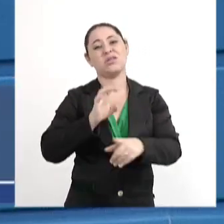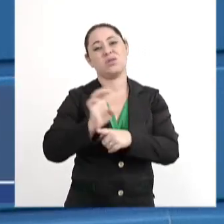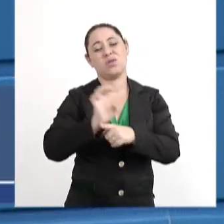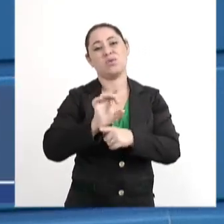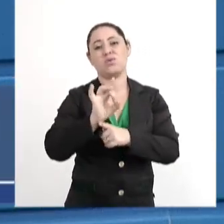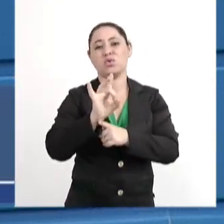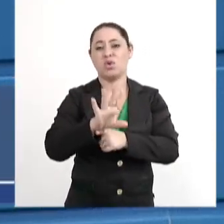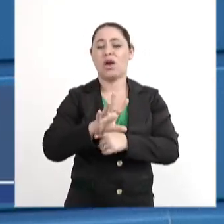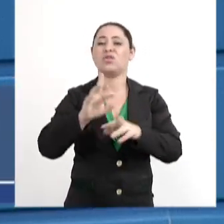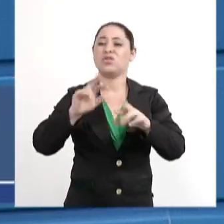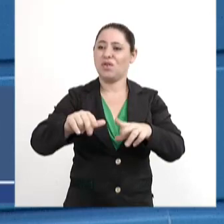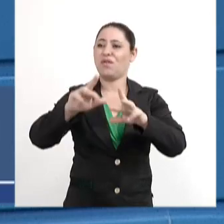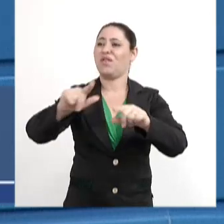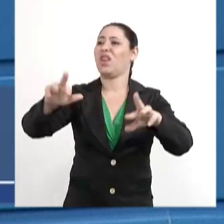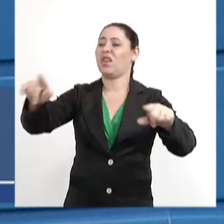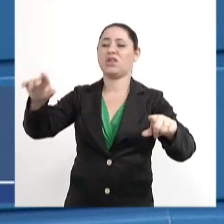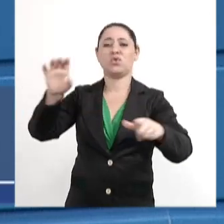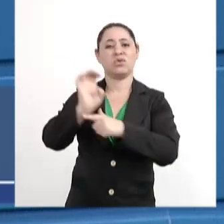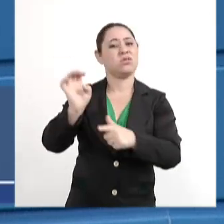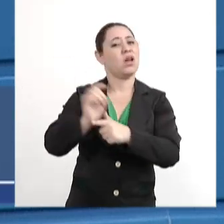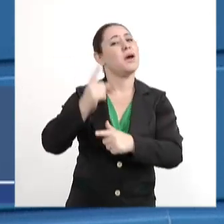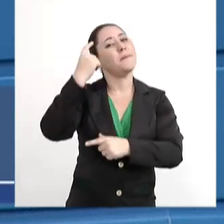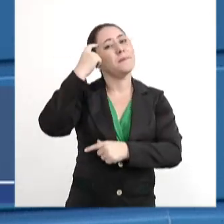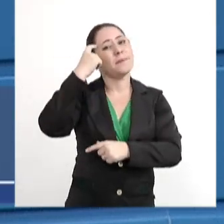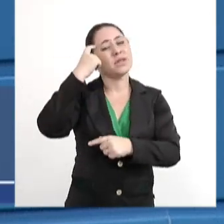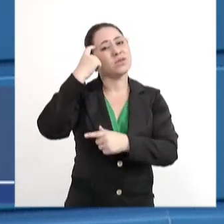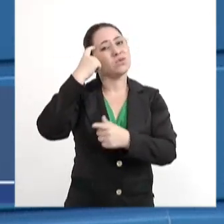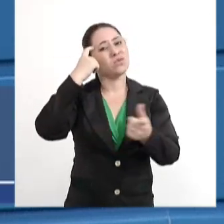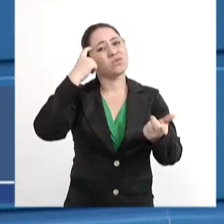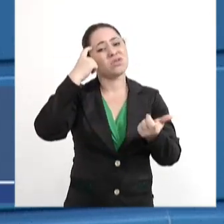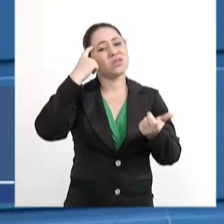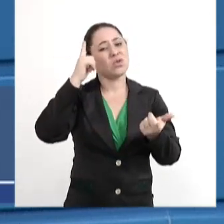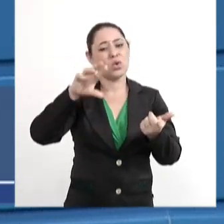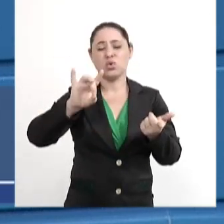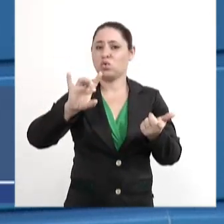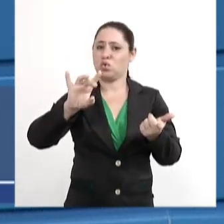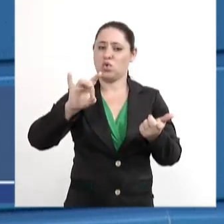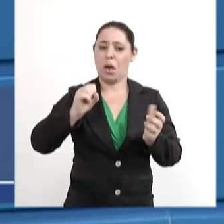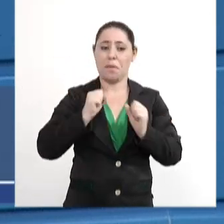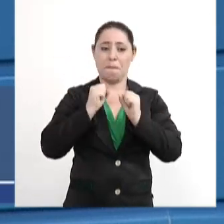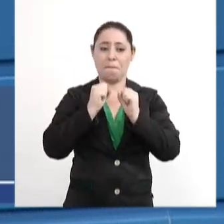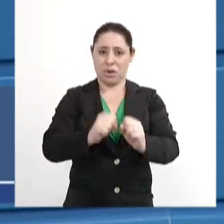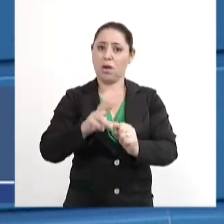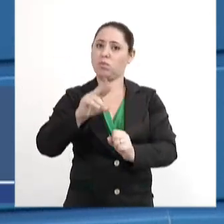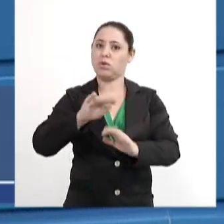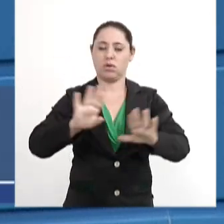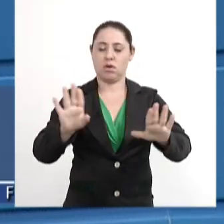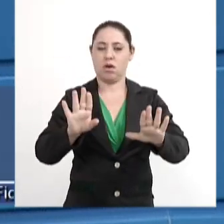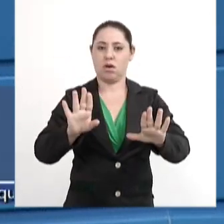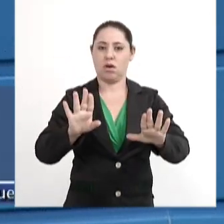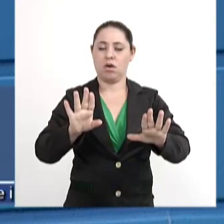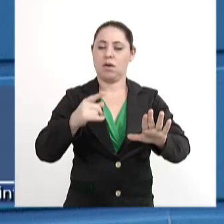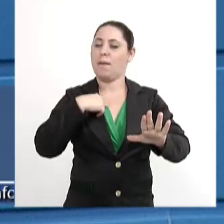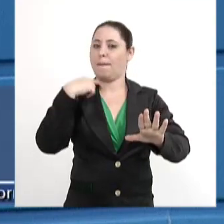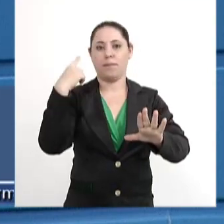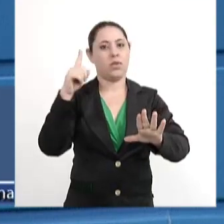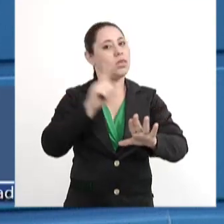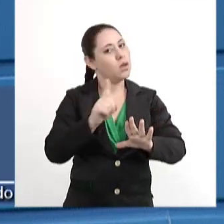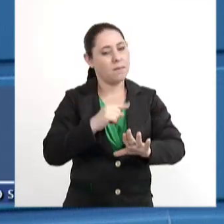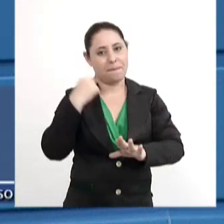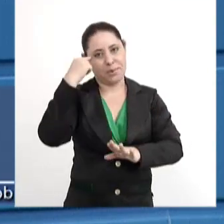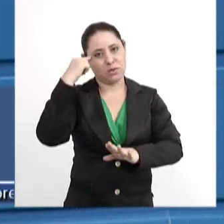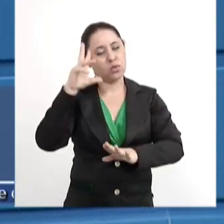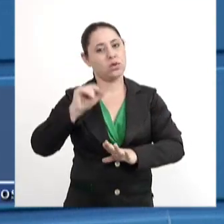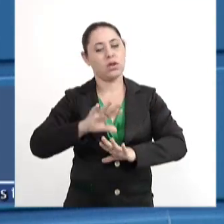trate também diferente do que os outros estados, eu penso que nós, não é nem uma questão só de podemos devemos ou não, é de que nós não deveríamos fazer